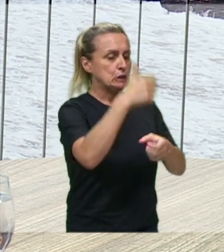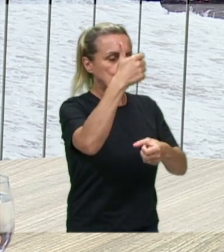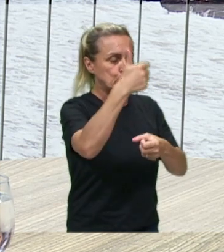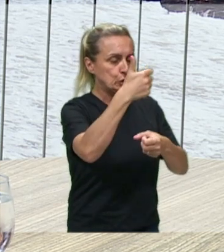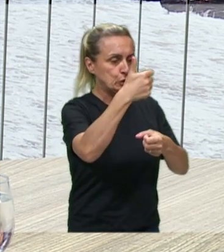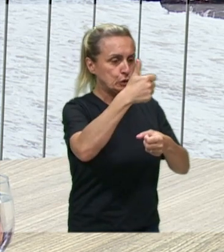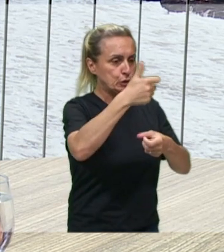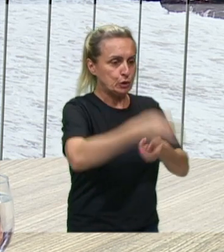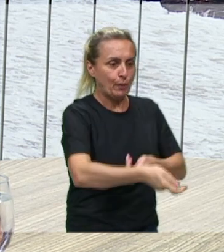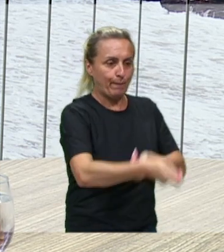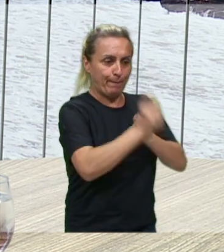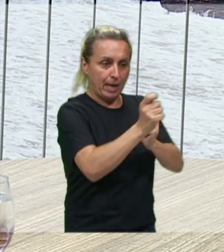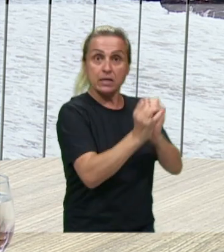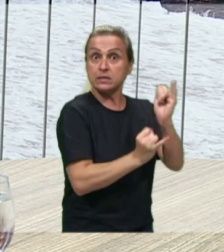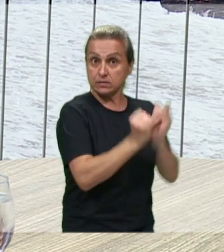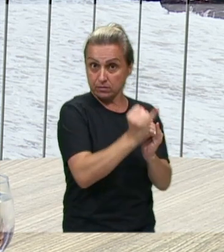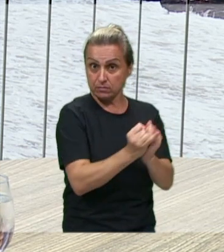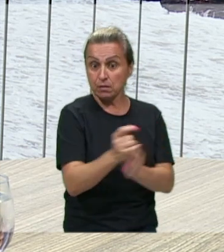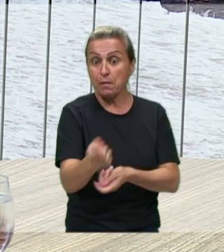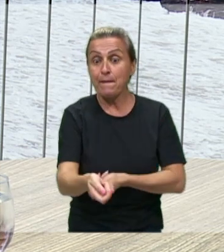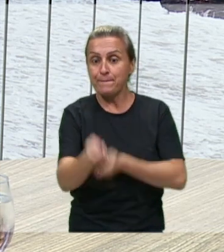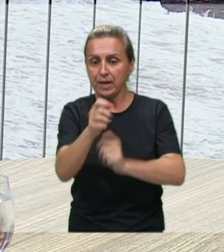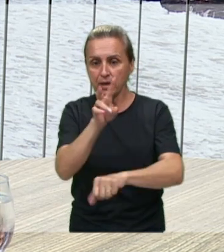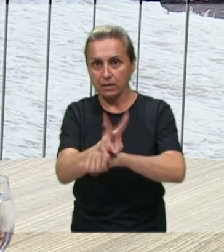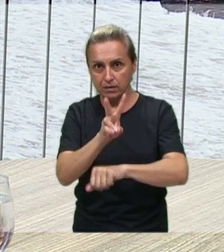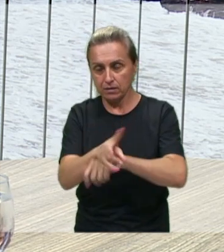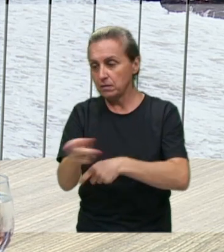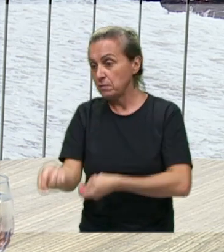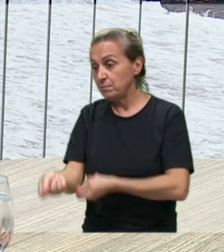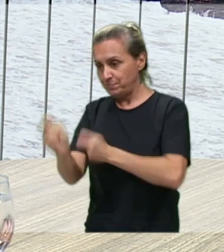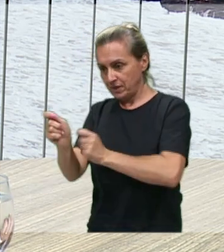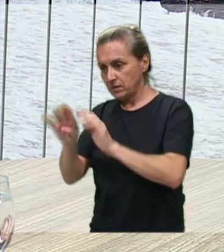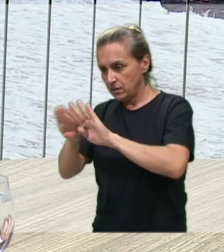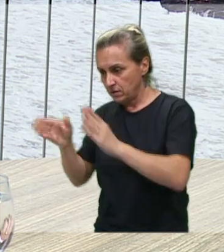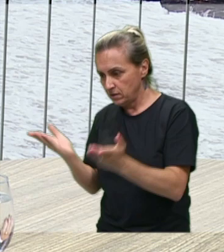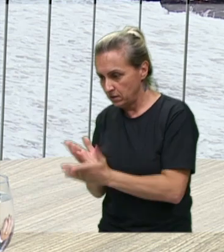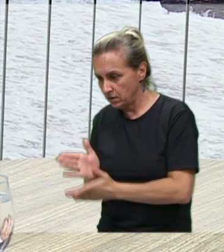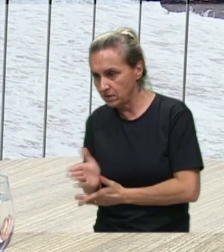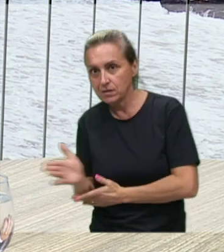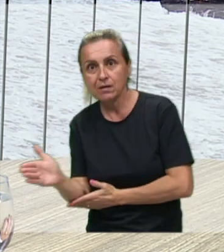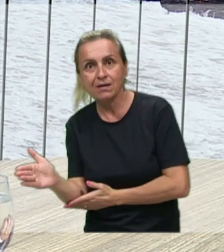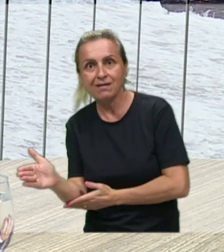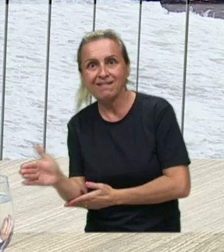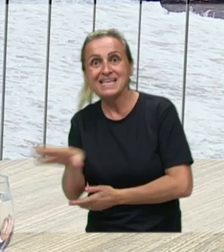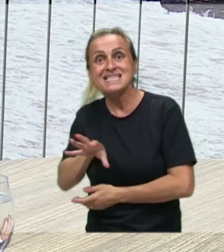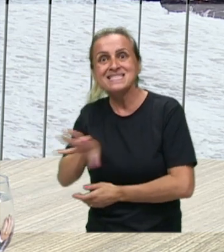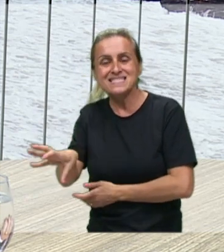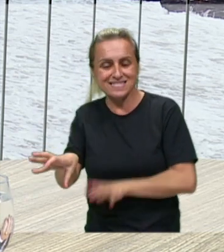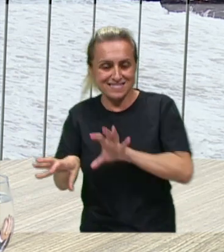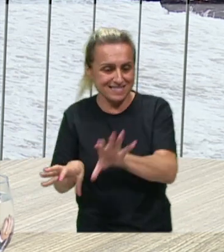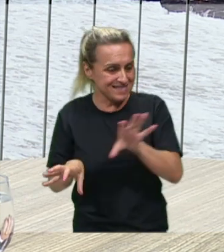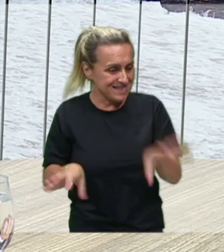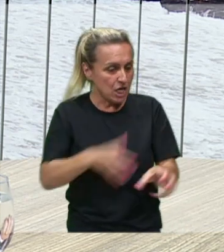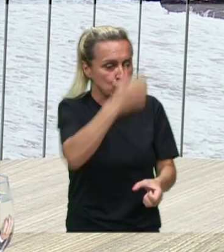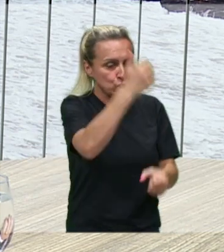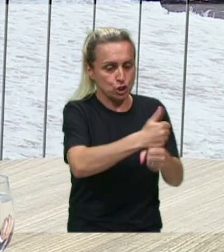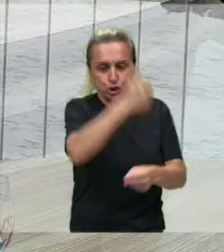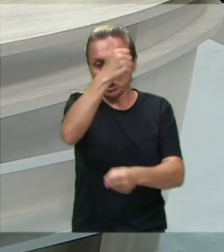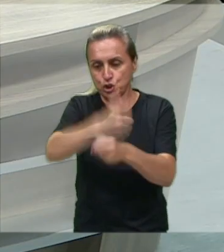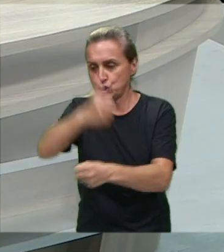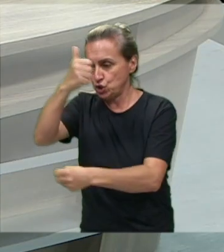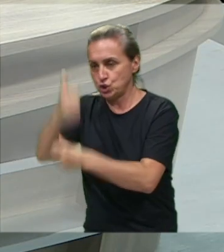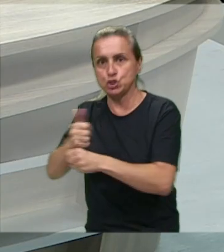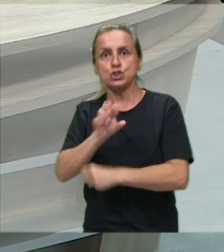e temos um na industrial. Tudo que eu quiser acionar ou perguntar, vai ser direto essa pessoa ligada. Hoje está o